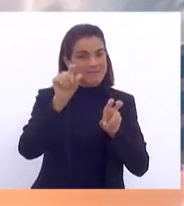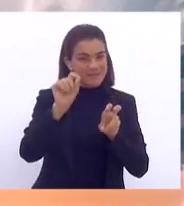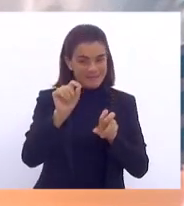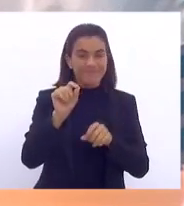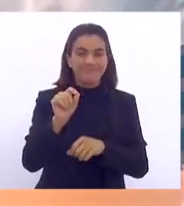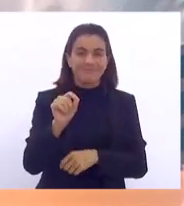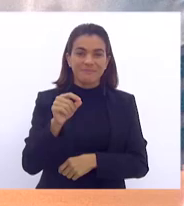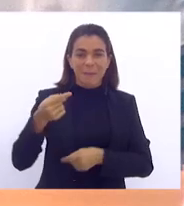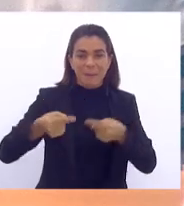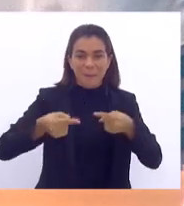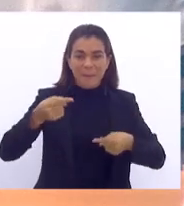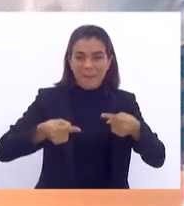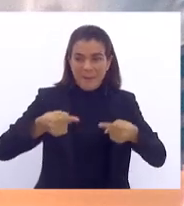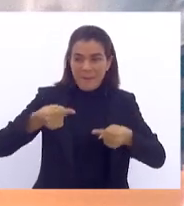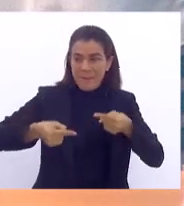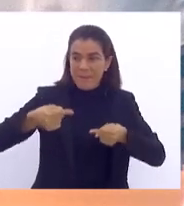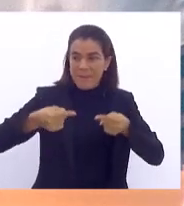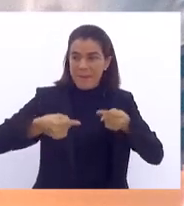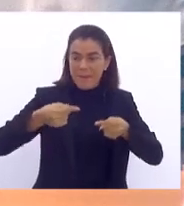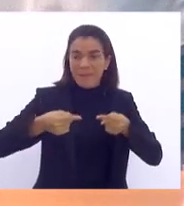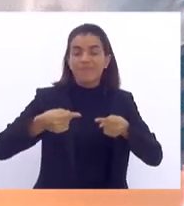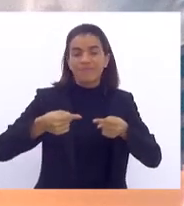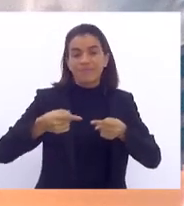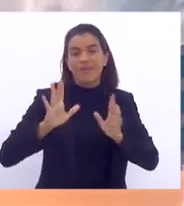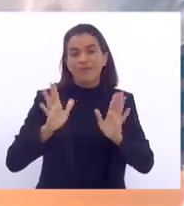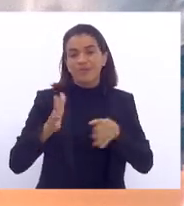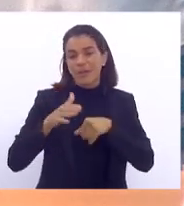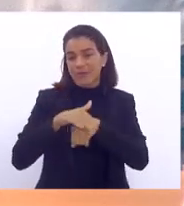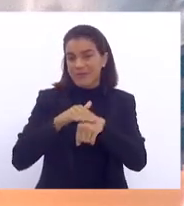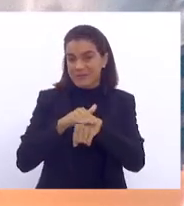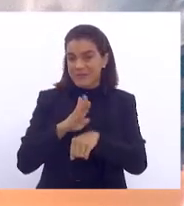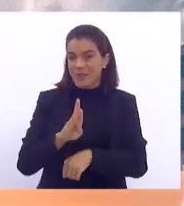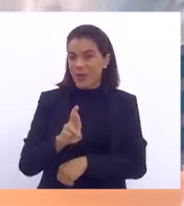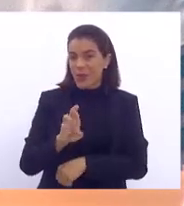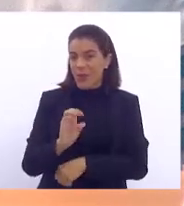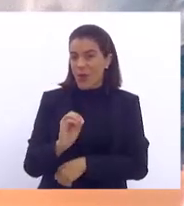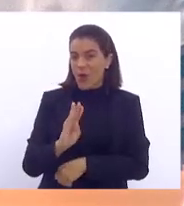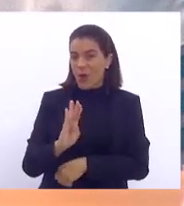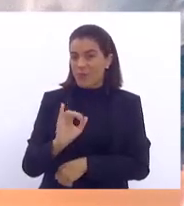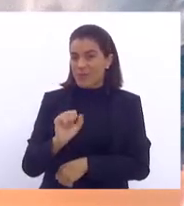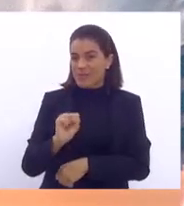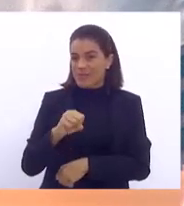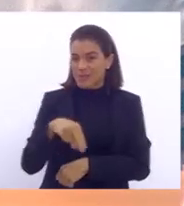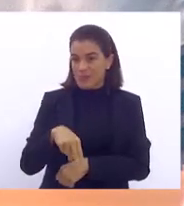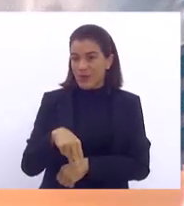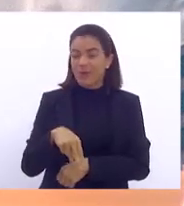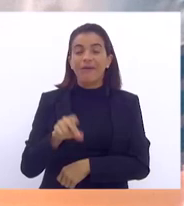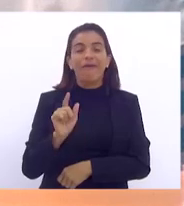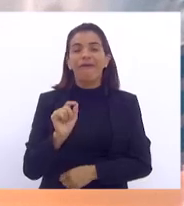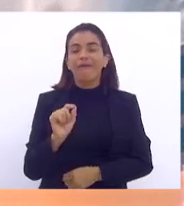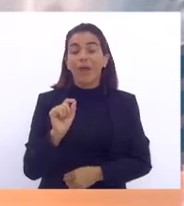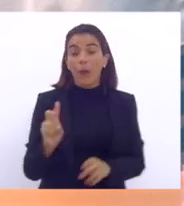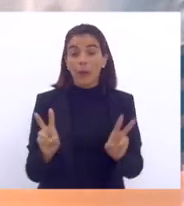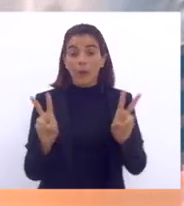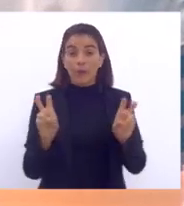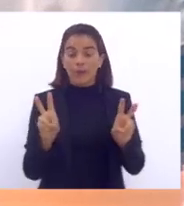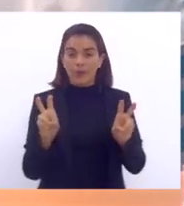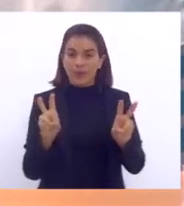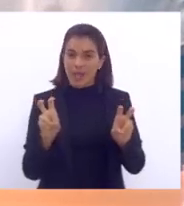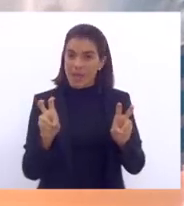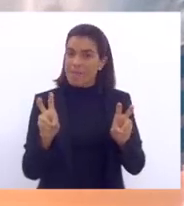para esse debate eu falei isso com Dr Robs durante a semana é um tema que eu tive a